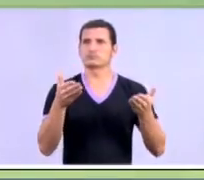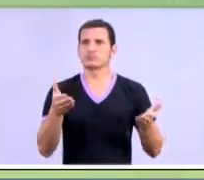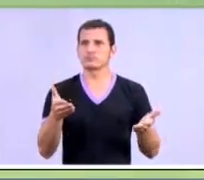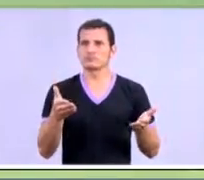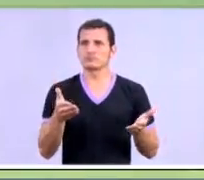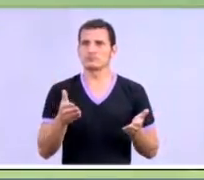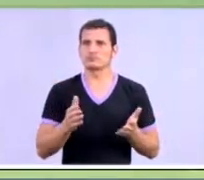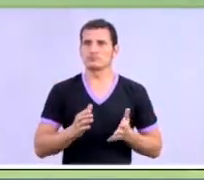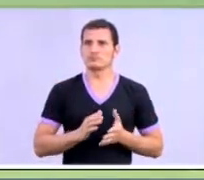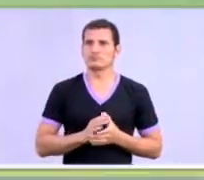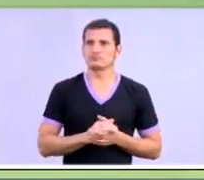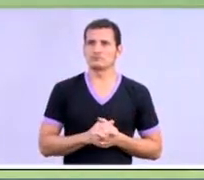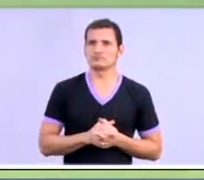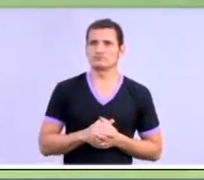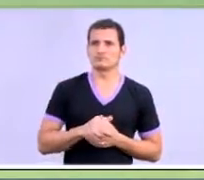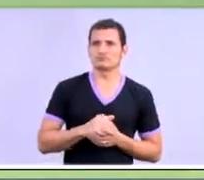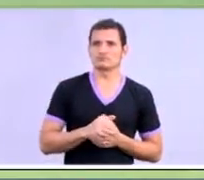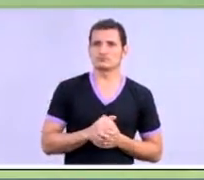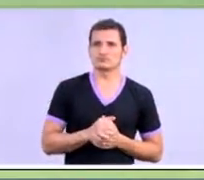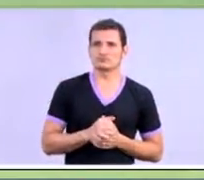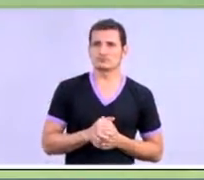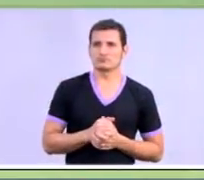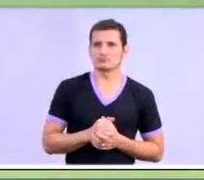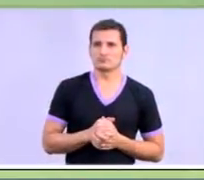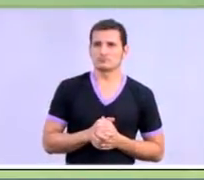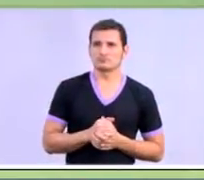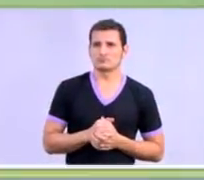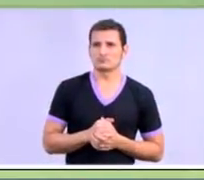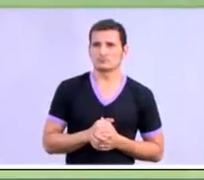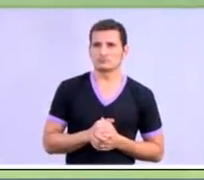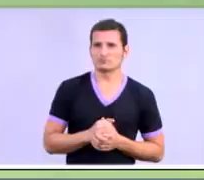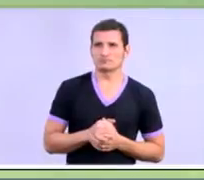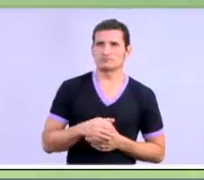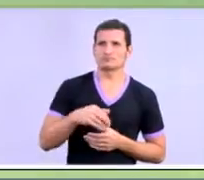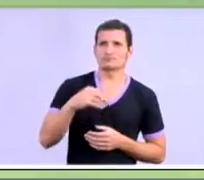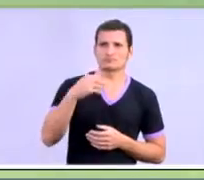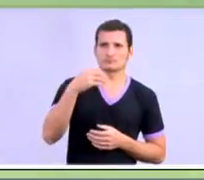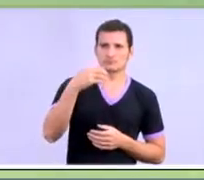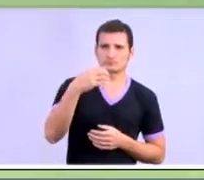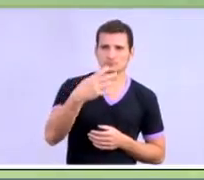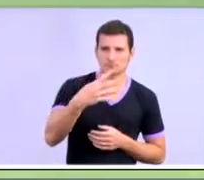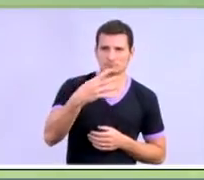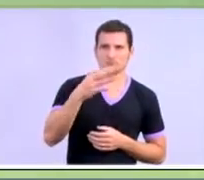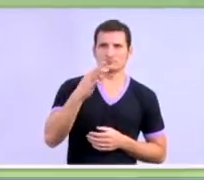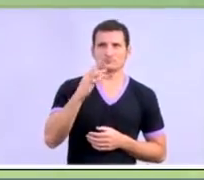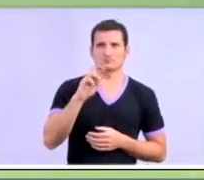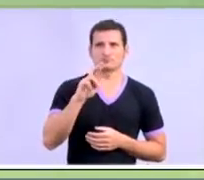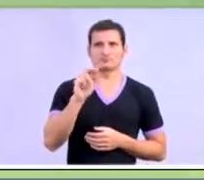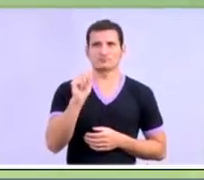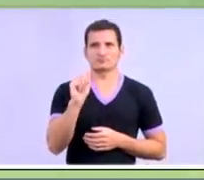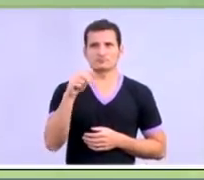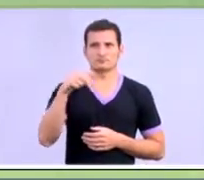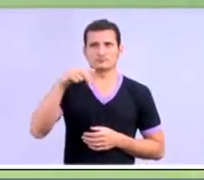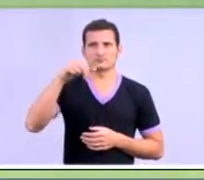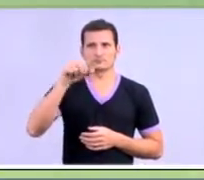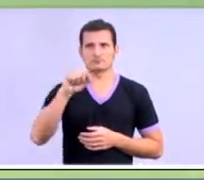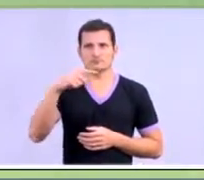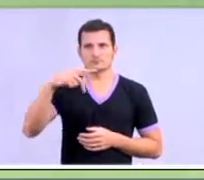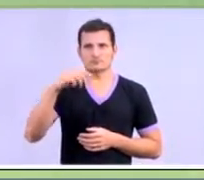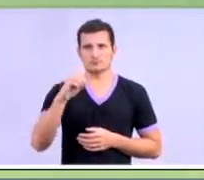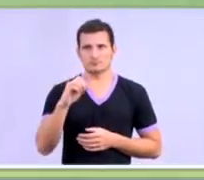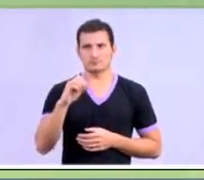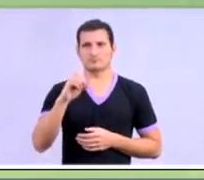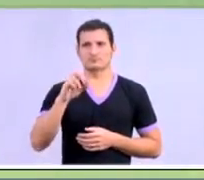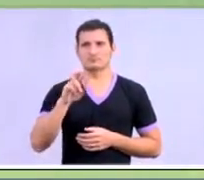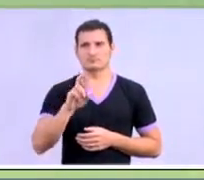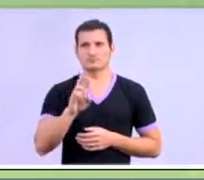camada da coluna da esquerda, né, que é a camada de transporte. O protocolo TCP, o